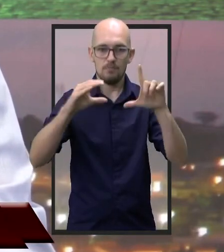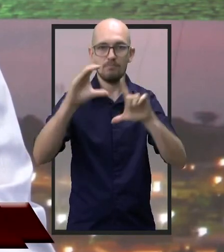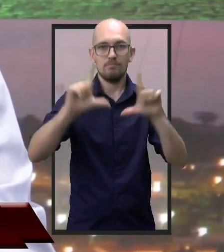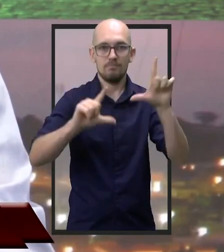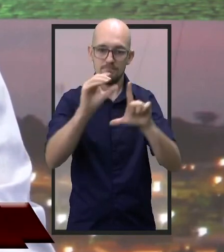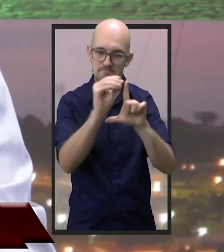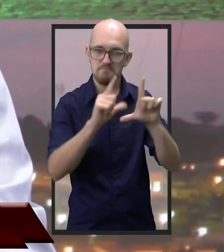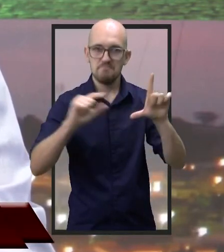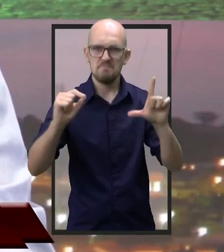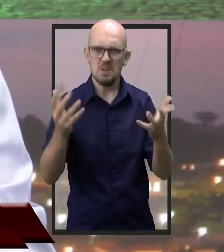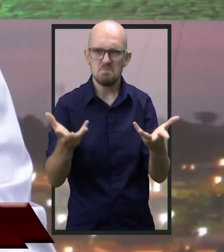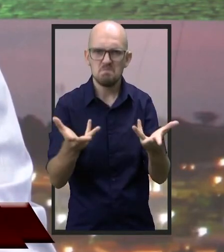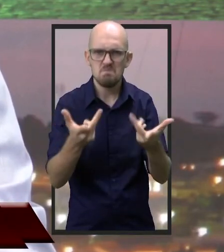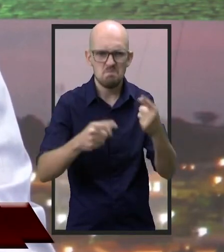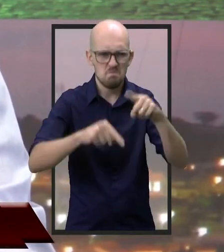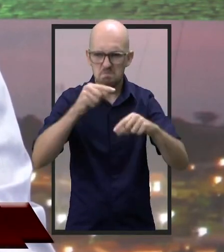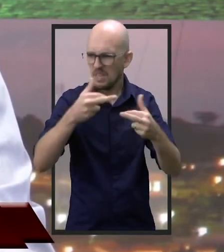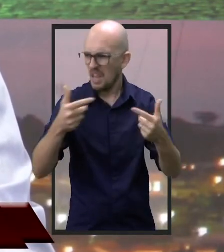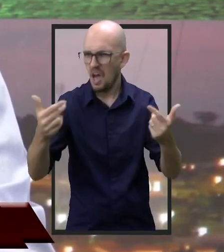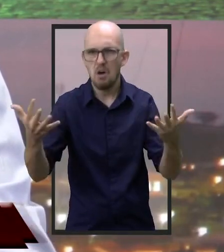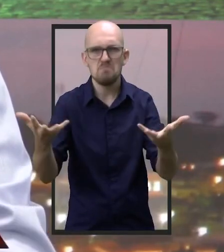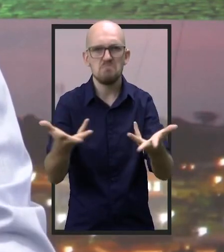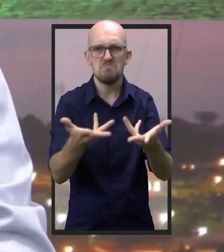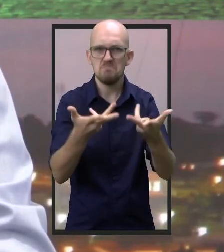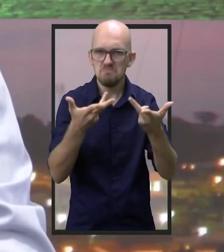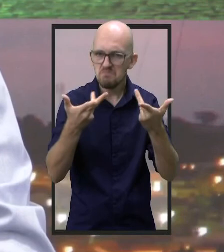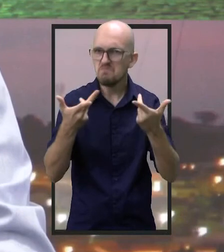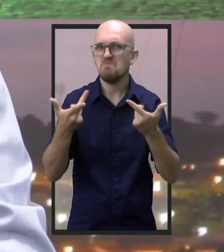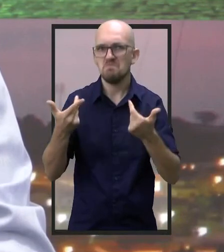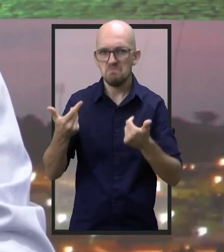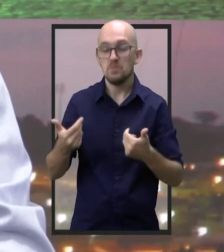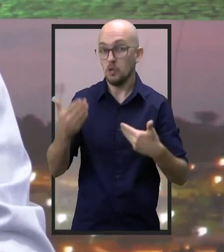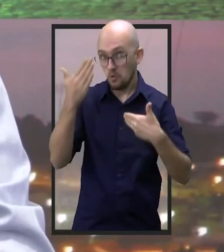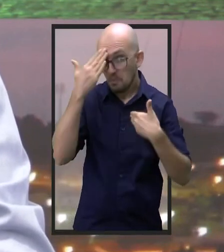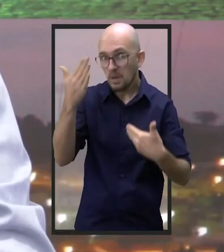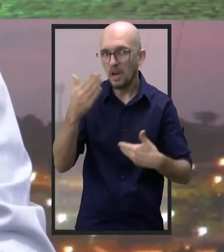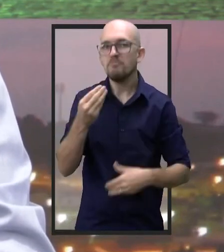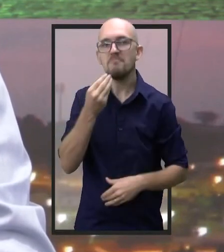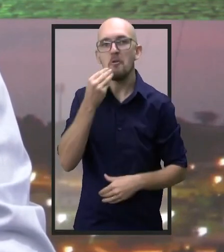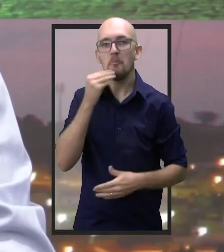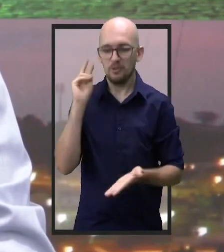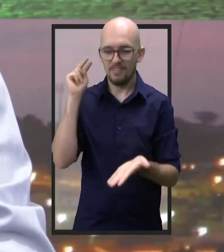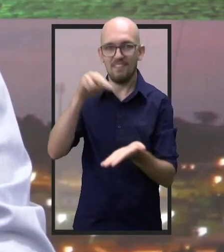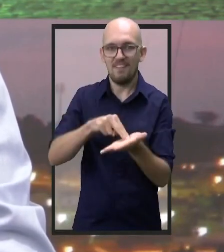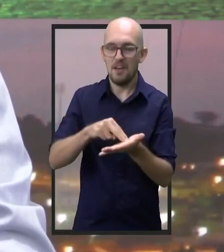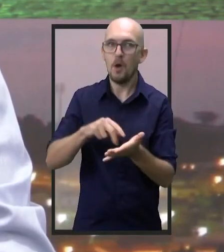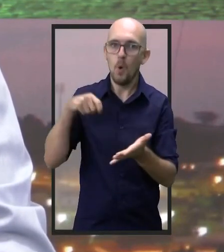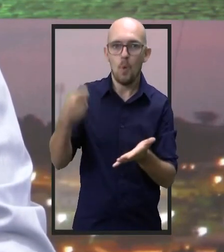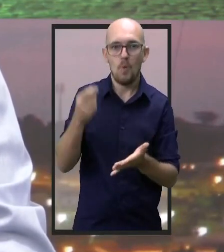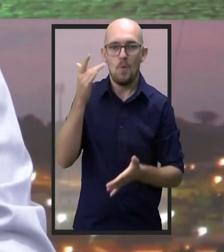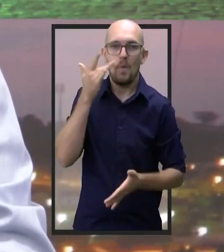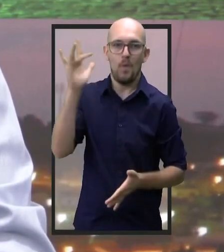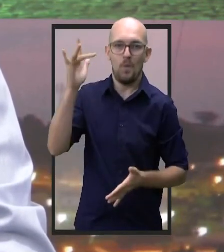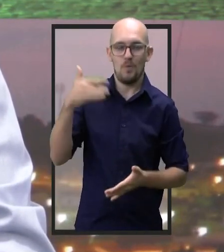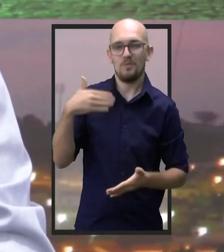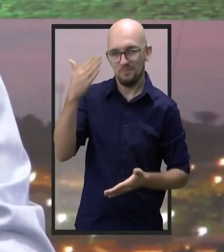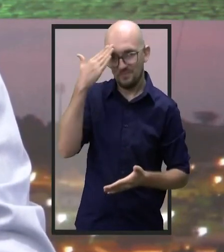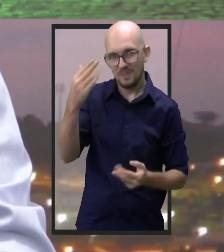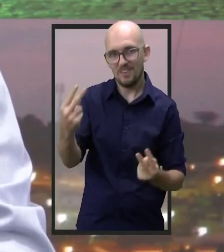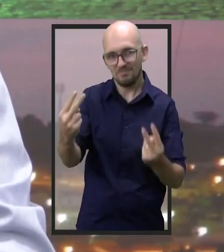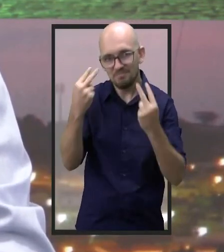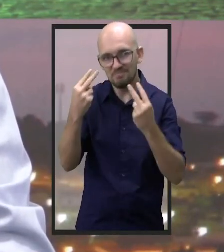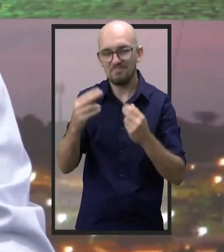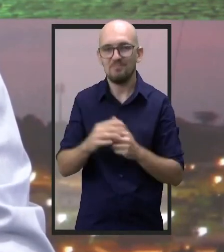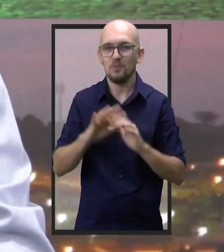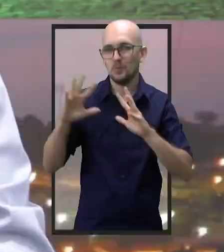nível de grandeza, equipamento, equipe. Muito obrigado. É uma chance de ouro comunicar com você, munícipe, de uma maneira geral,